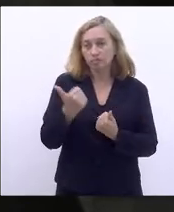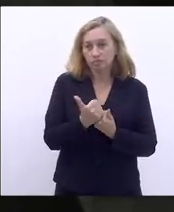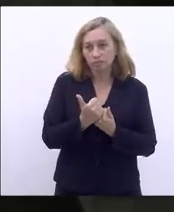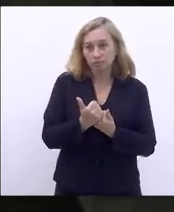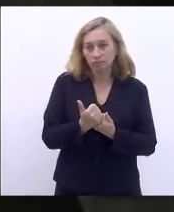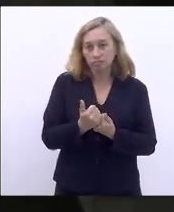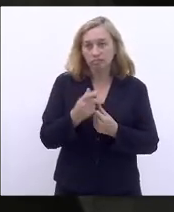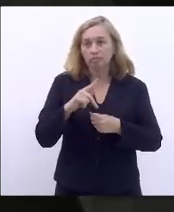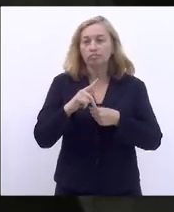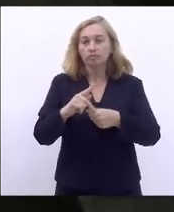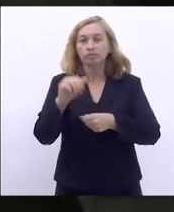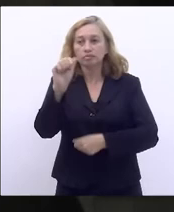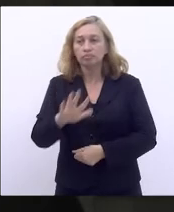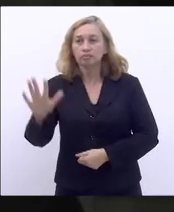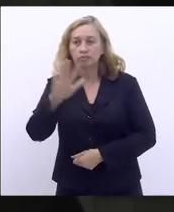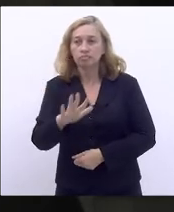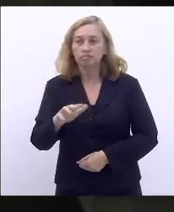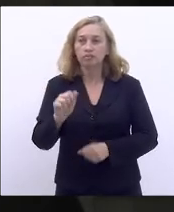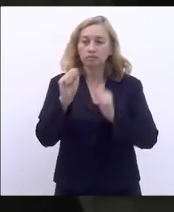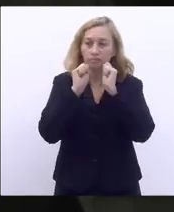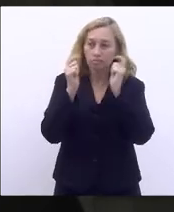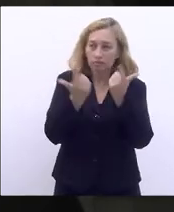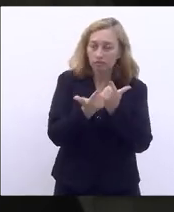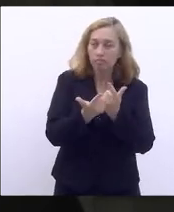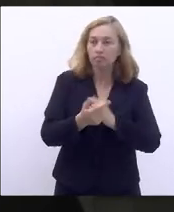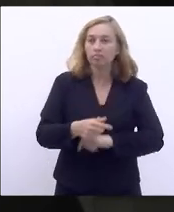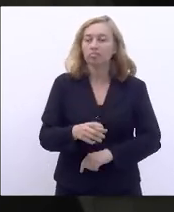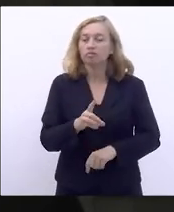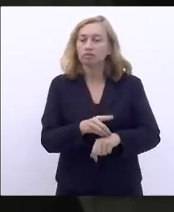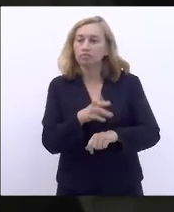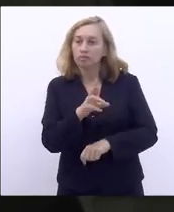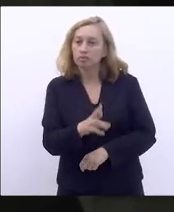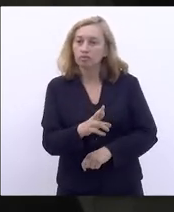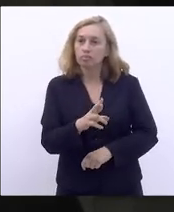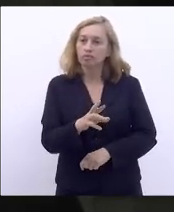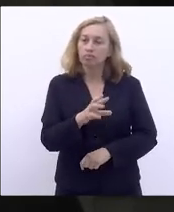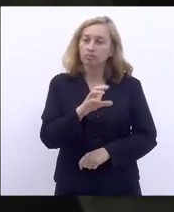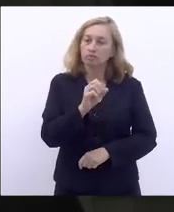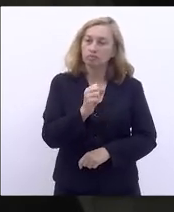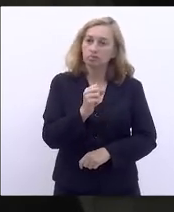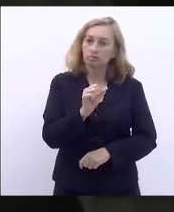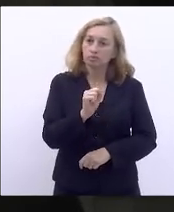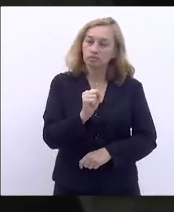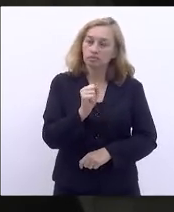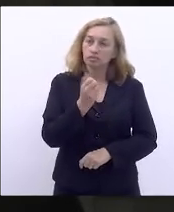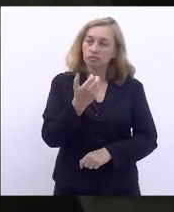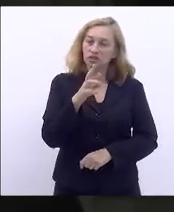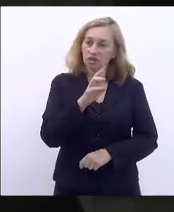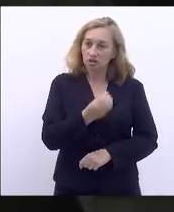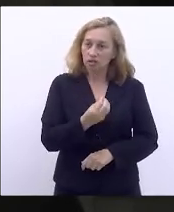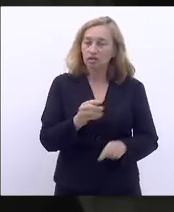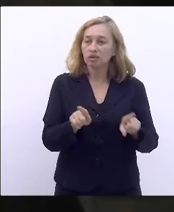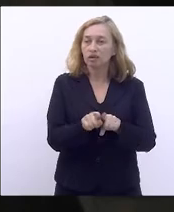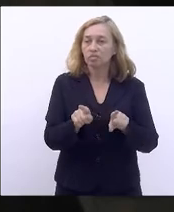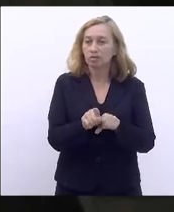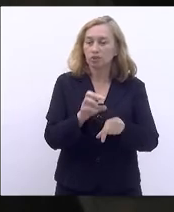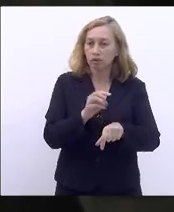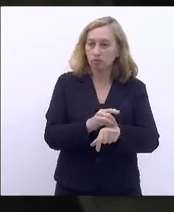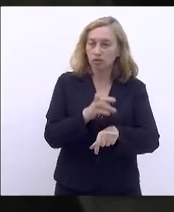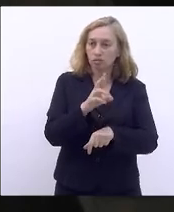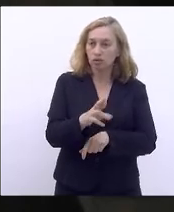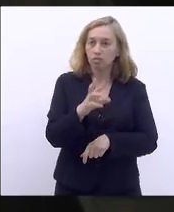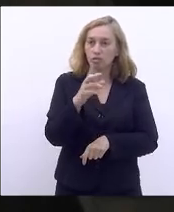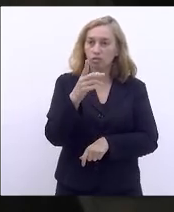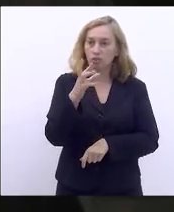da Procuradoria-Geral da Alerge, nas figuras do doutor Sérgio Pimentel e doutor Rodrigo Lopes, e também tive